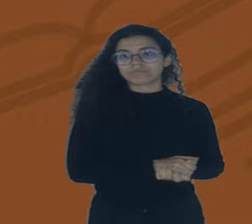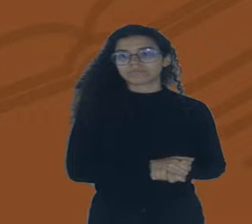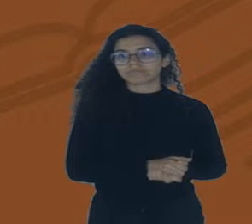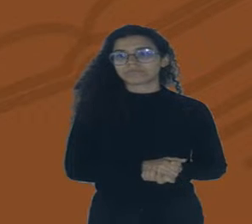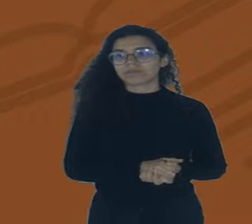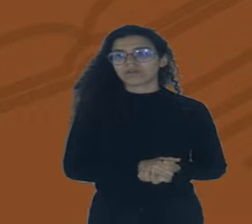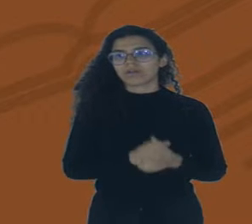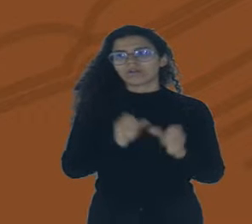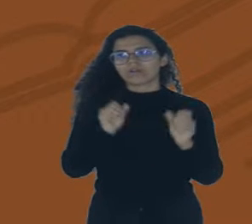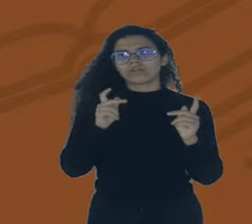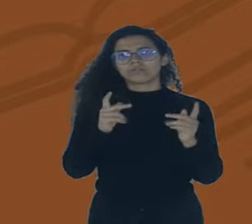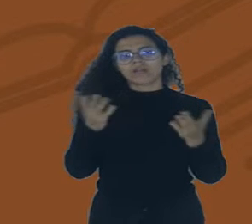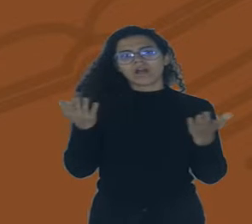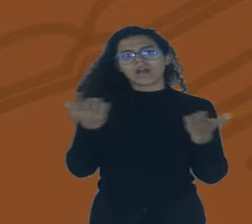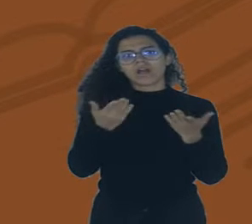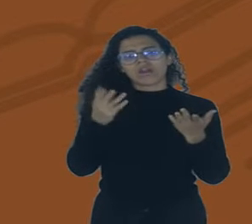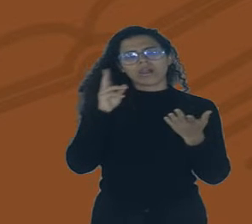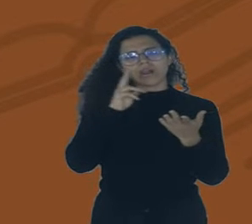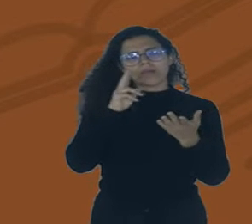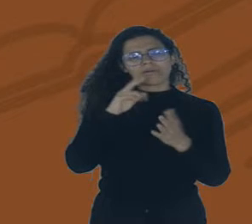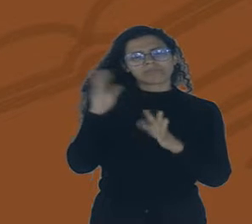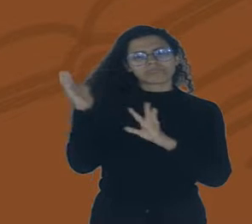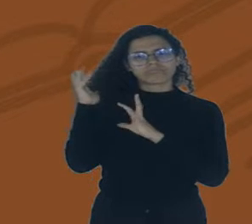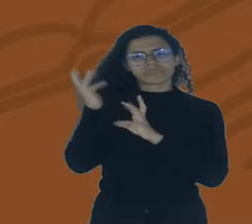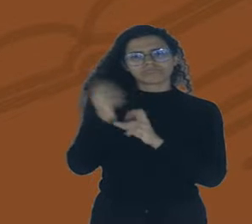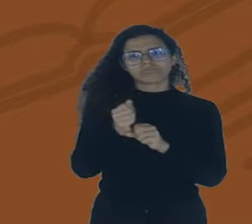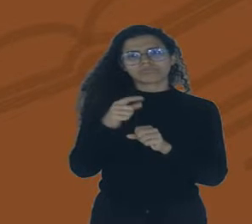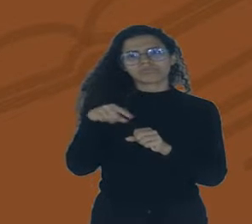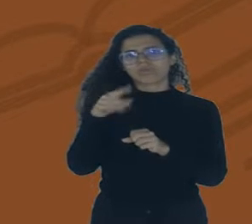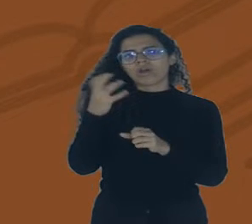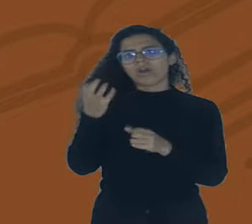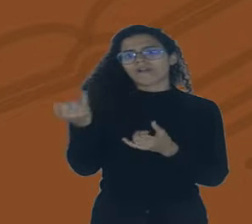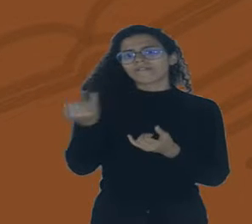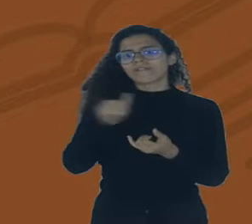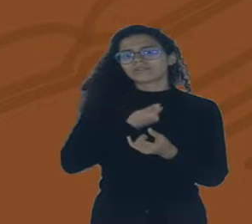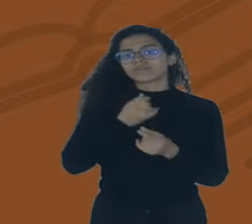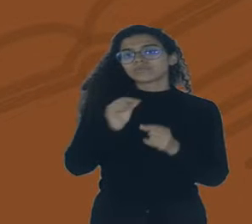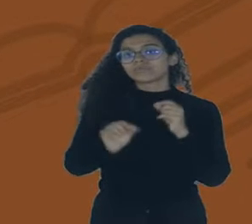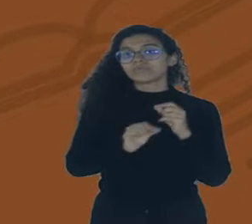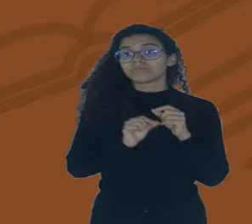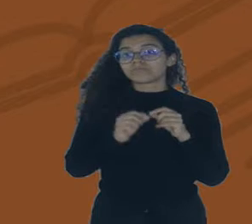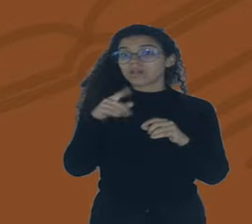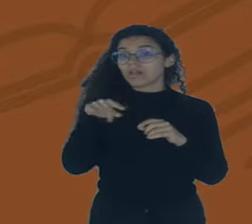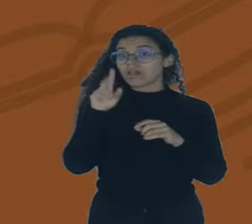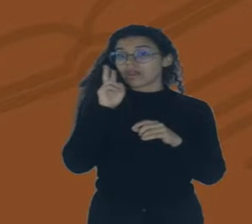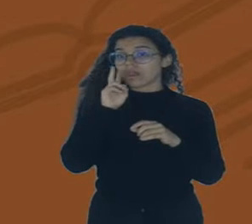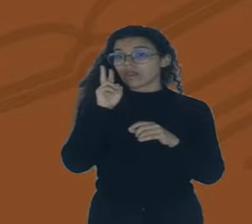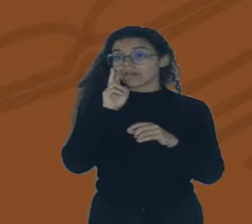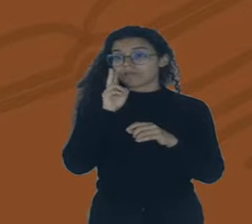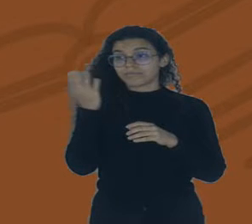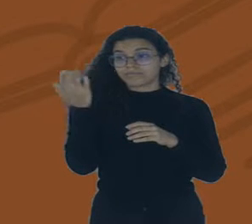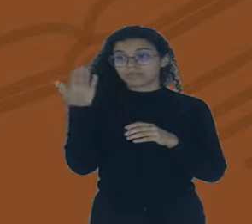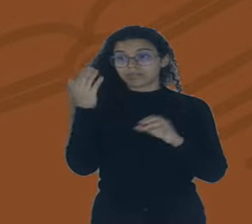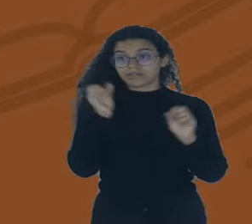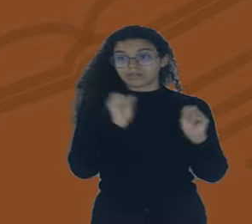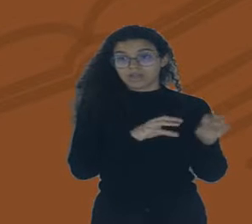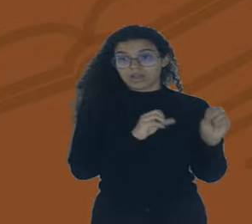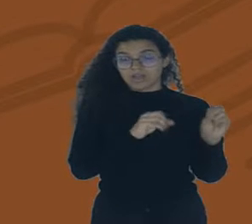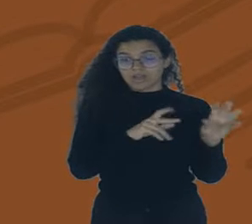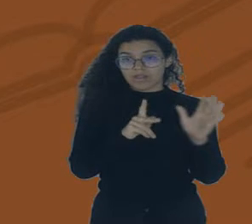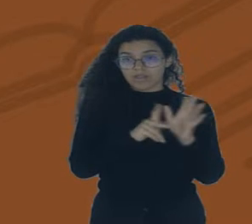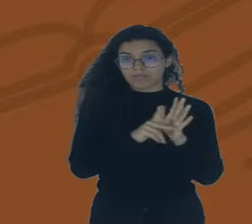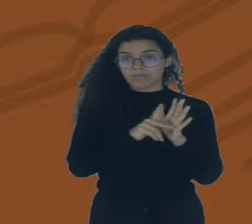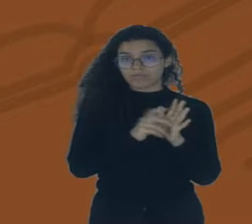Professor, dentro da revisão, o que o senhor tem para socializar com nós? Lembrem, na nossa última aula, que foi a aula de